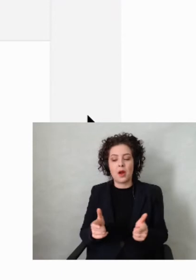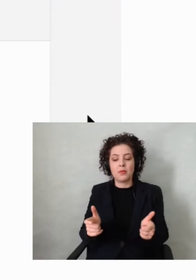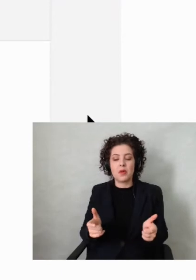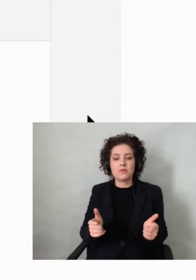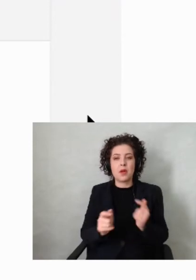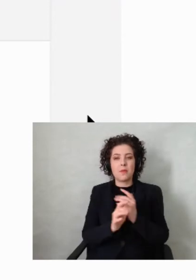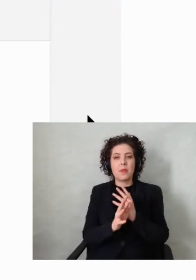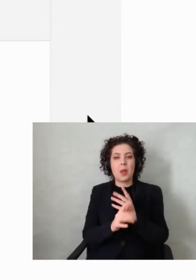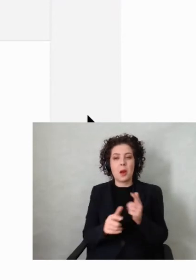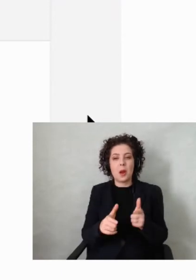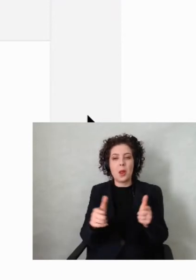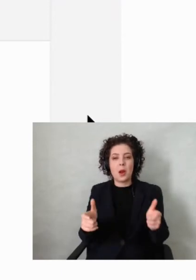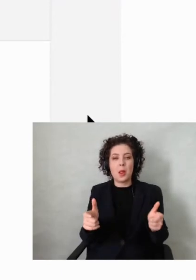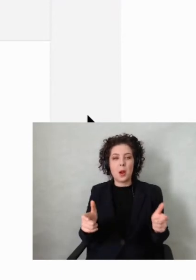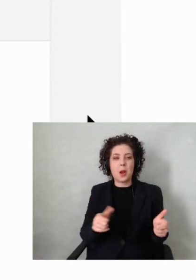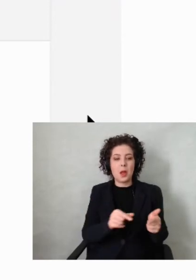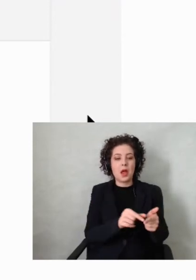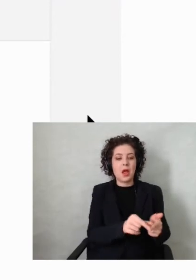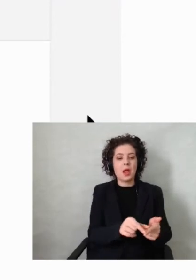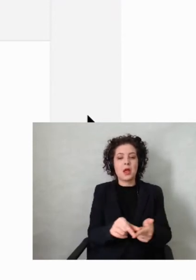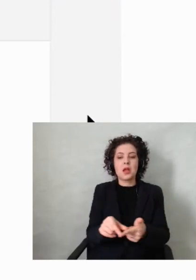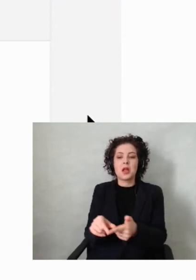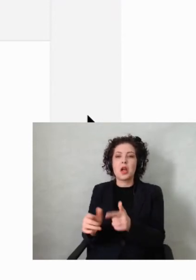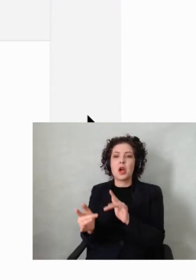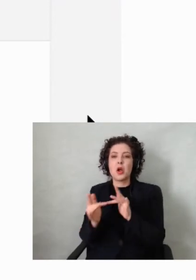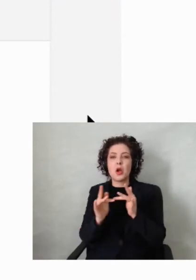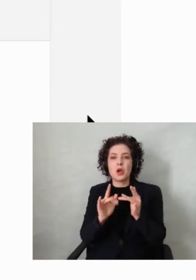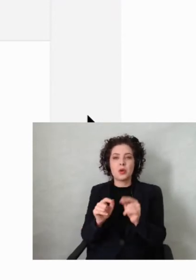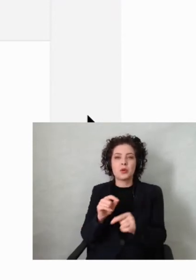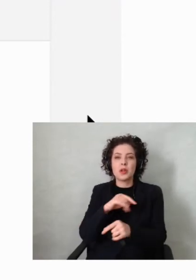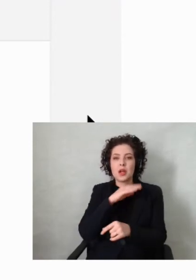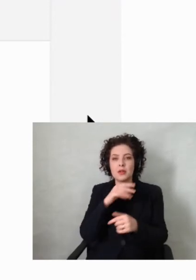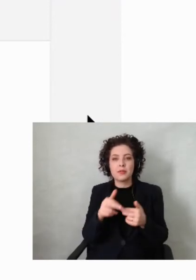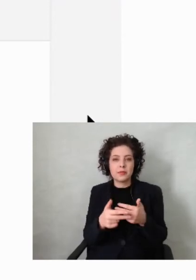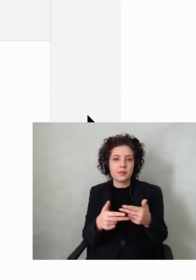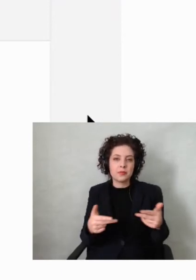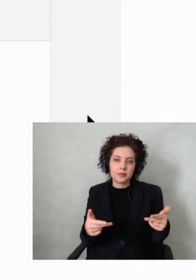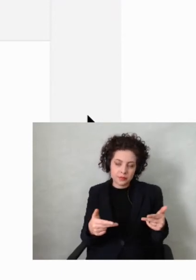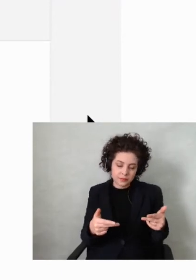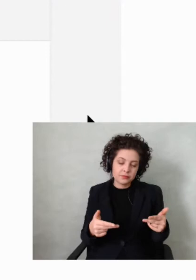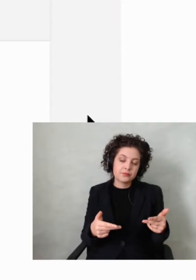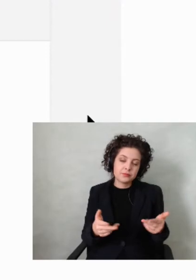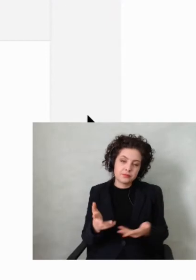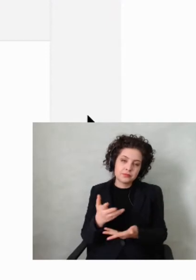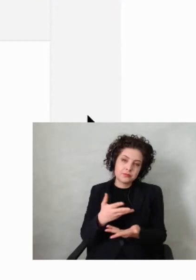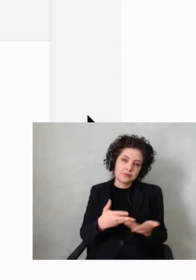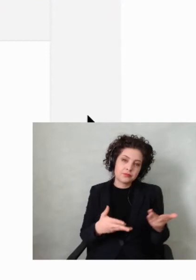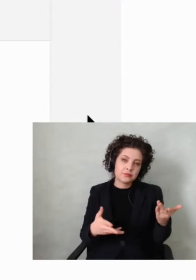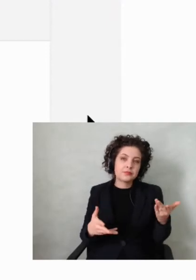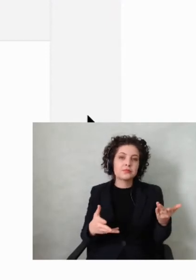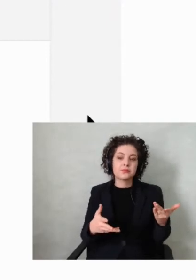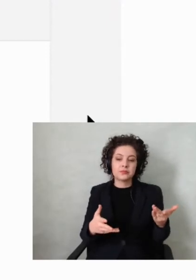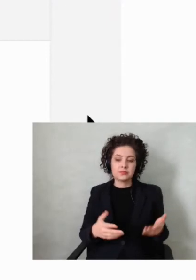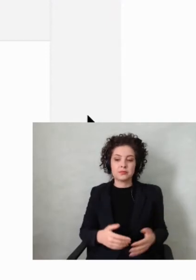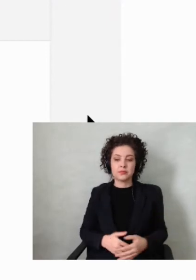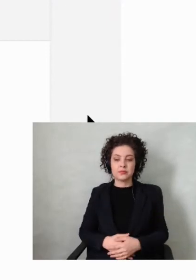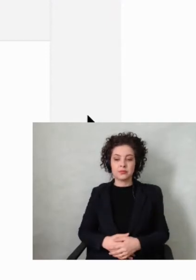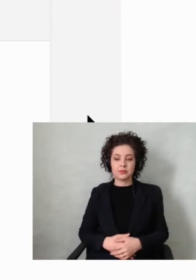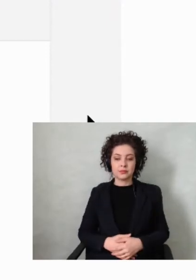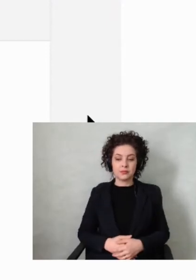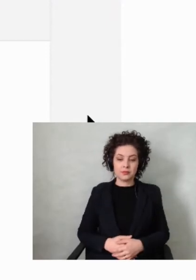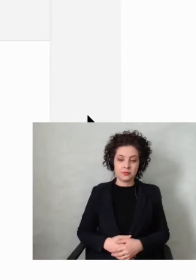em contato com o ambiente silvestre, né? E